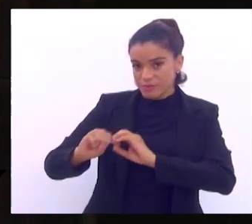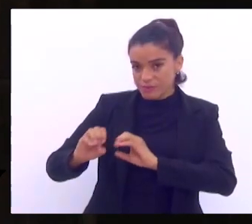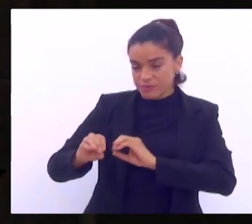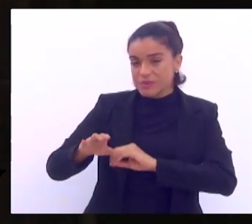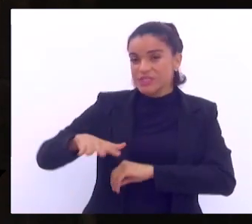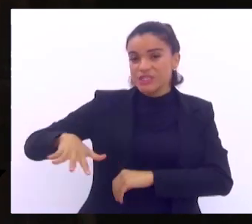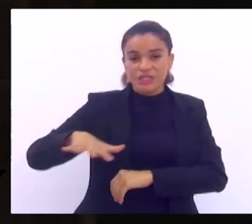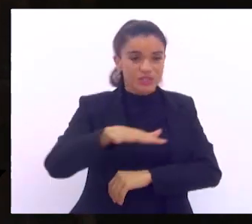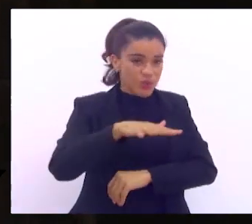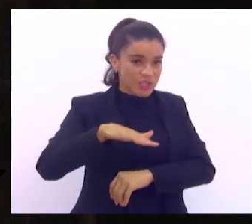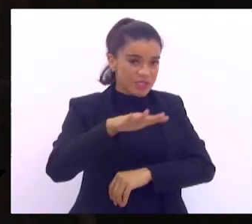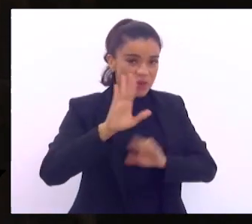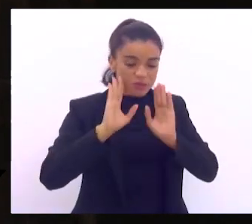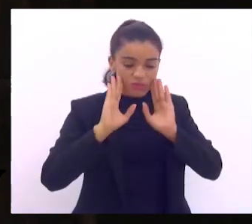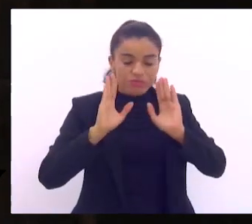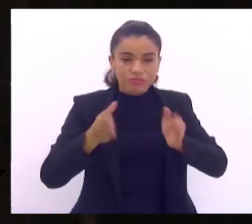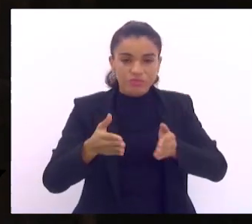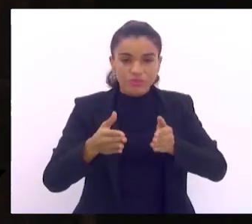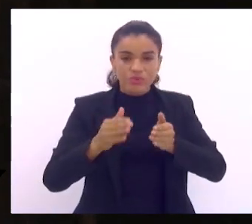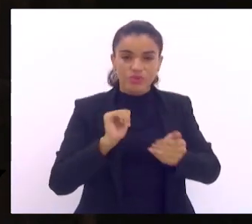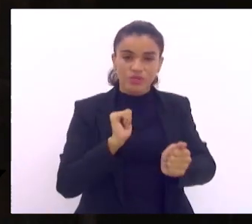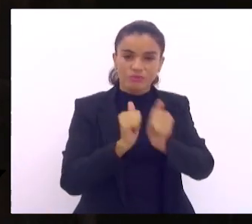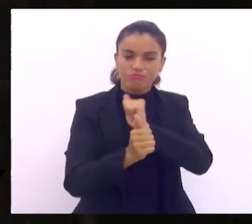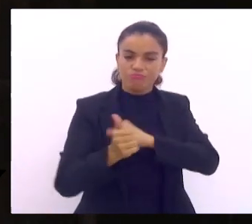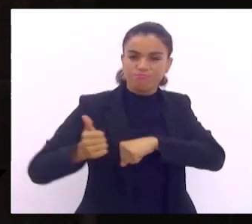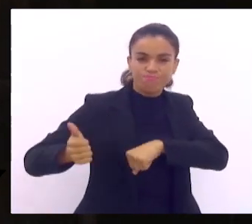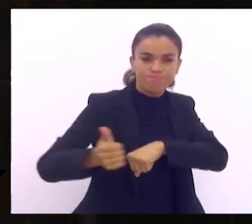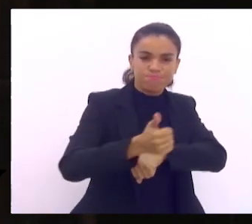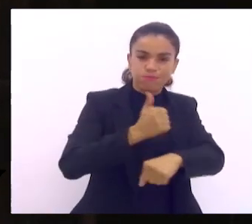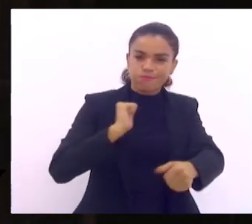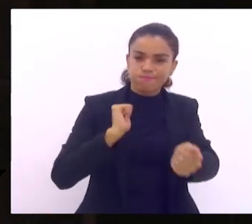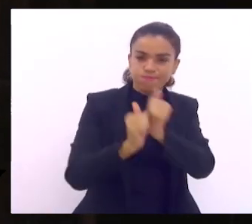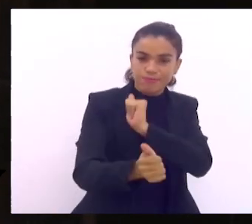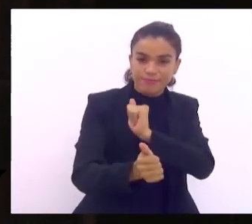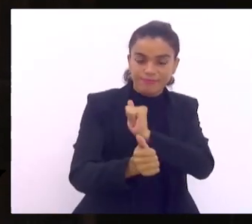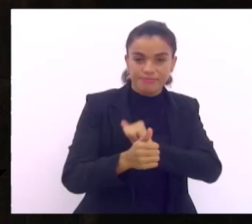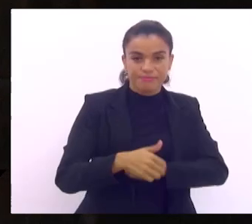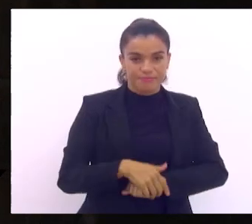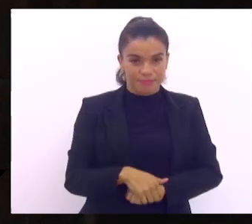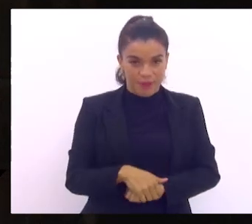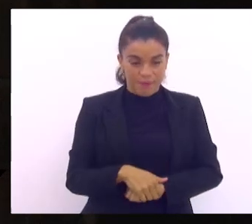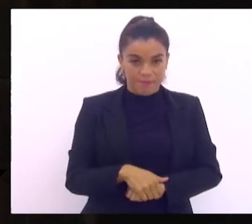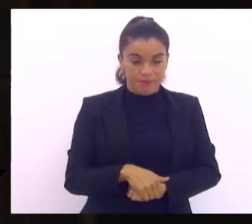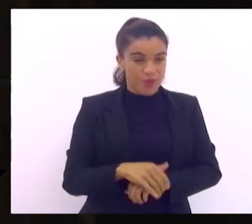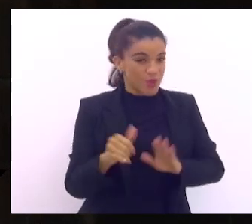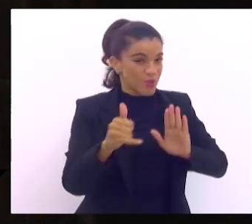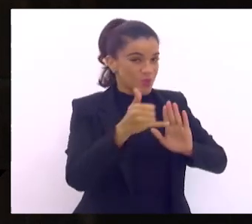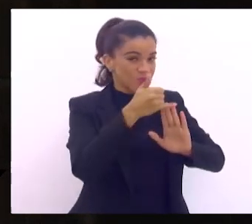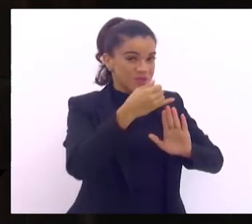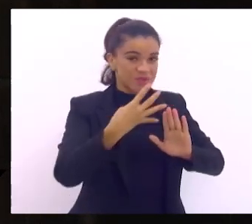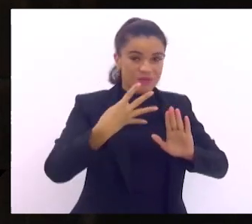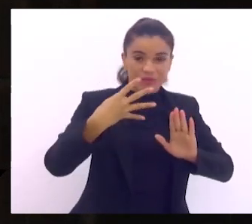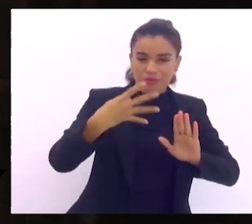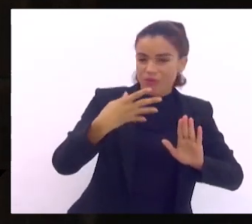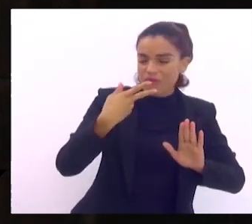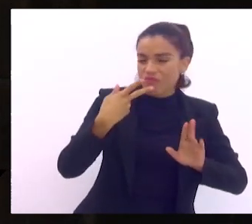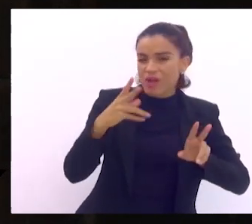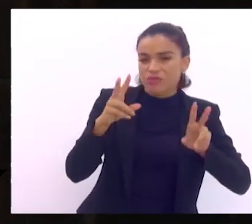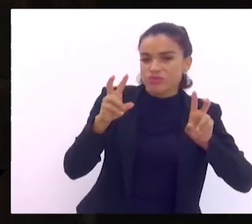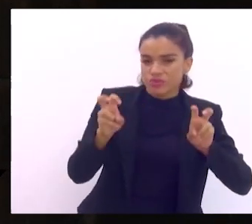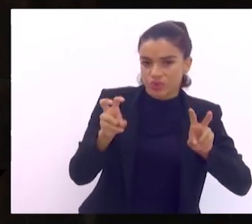em casos específicos, para o desporto de alto rendimento. No inciso 4, ele diz